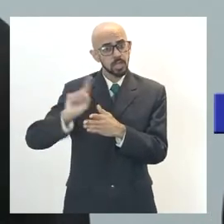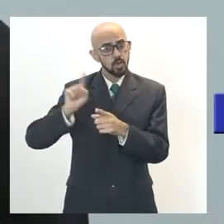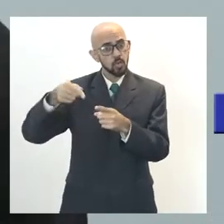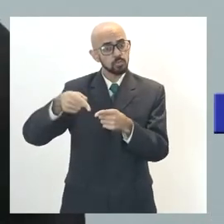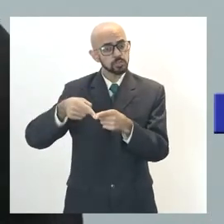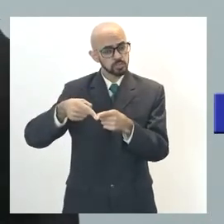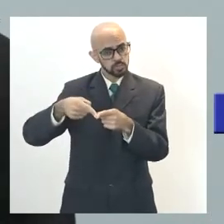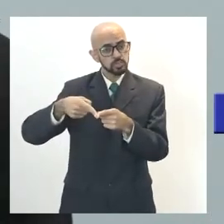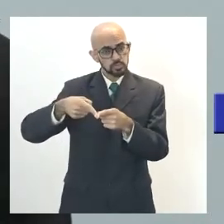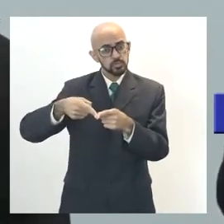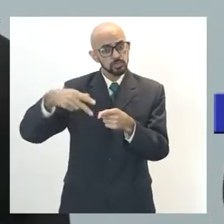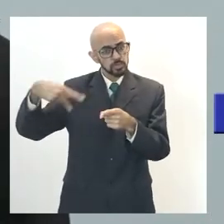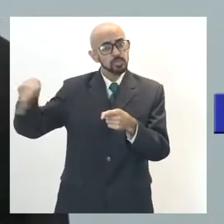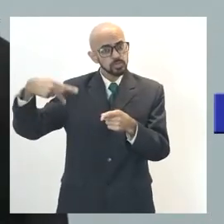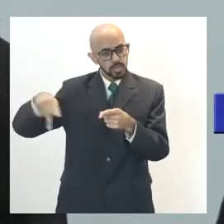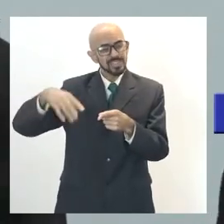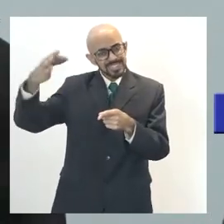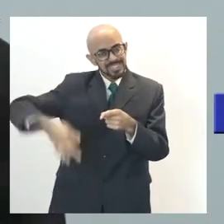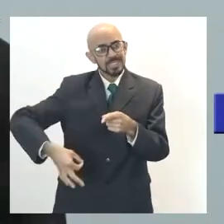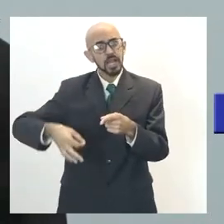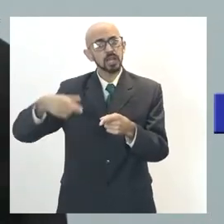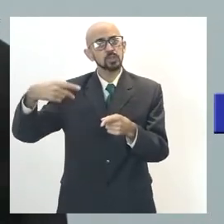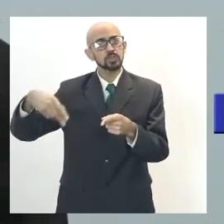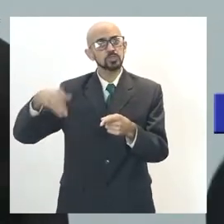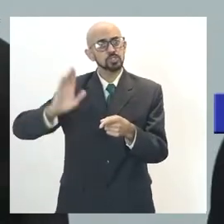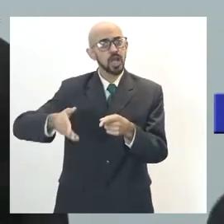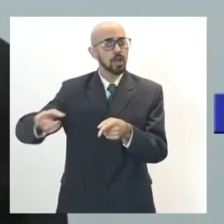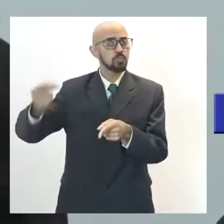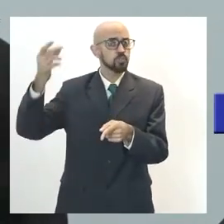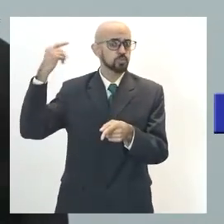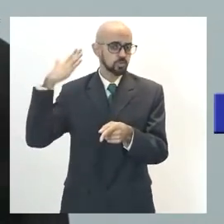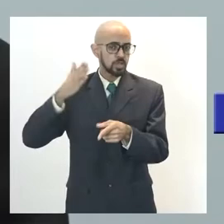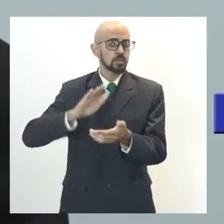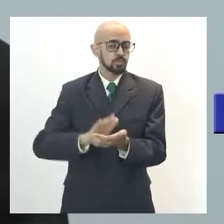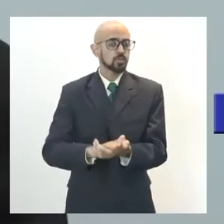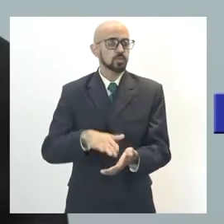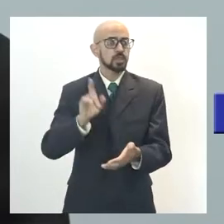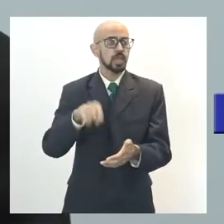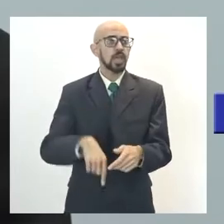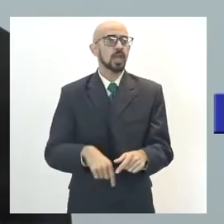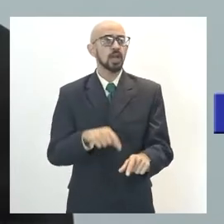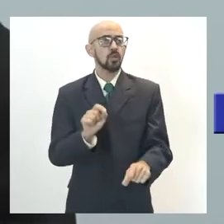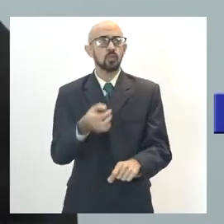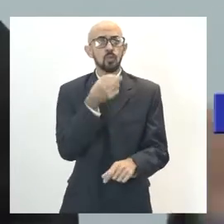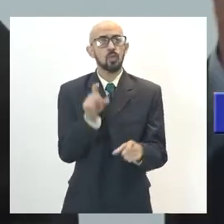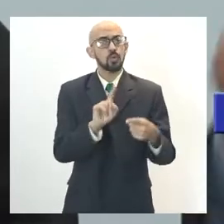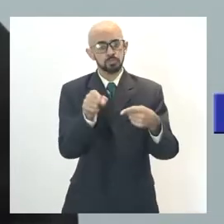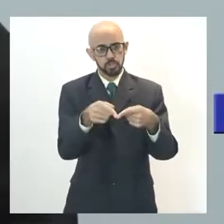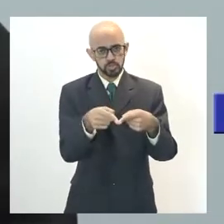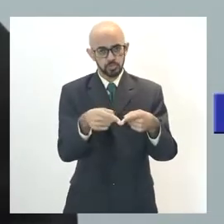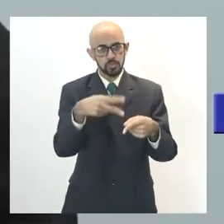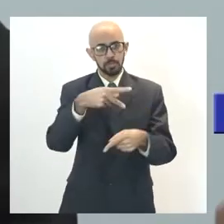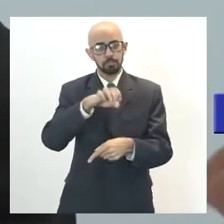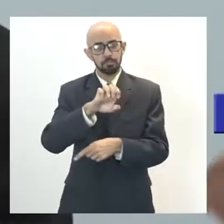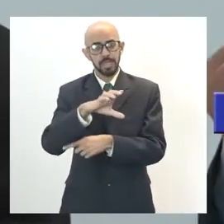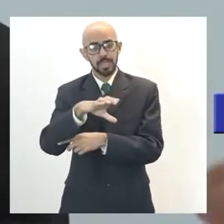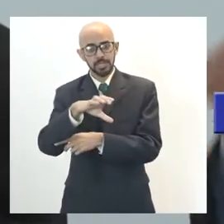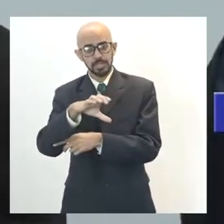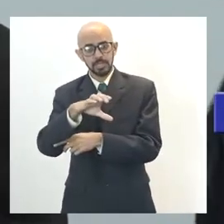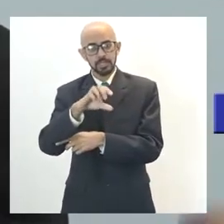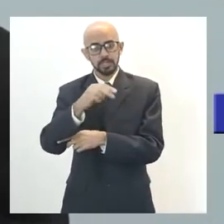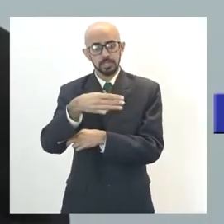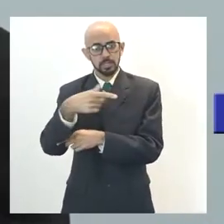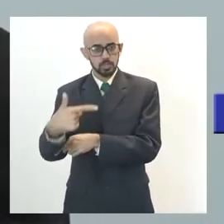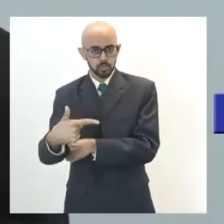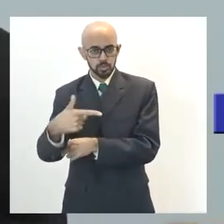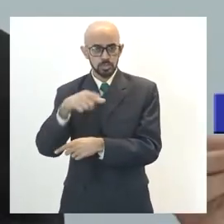coerente com a sua diretriz de destruição de um projeto nacional e o que trata especificamente até 32 destruir o estado brasileiro uma